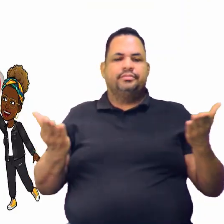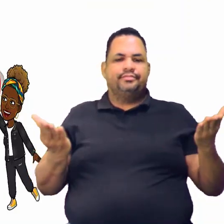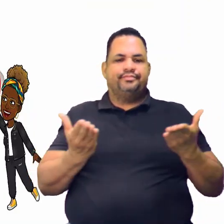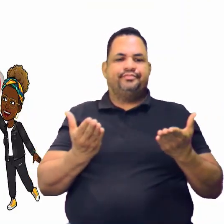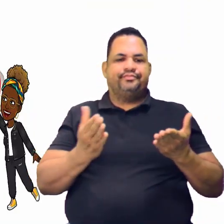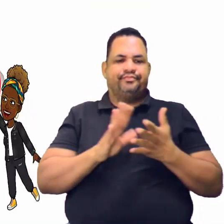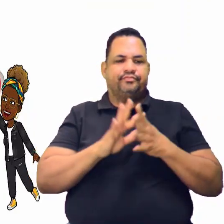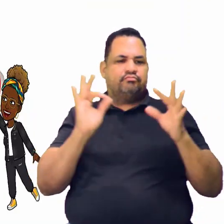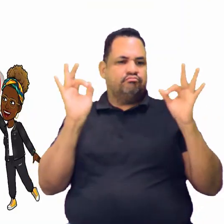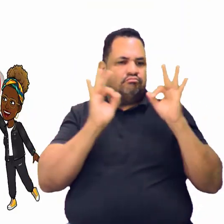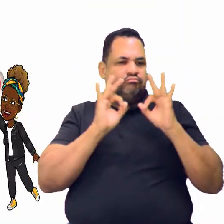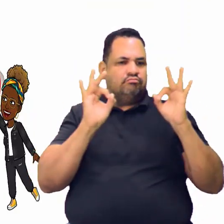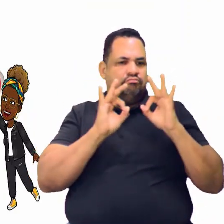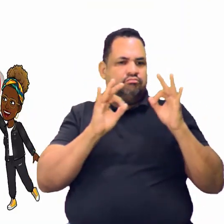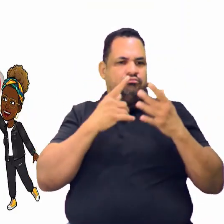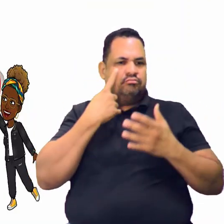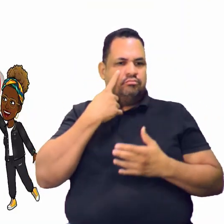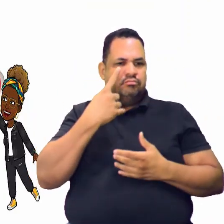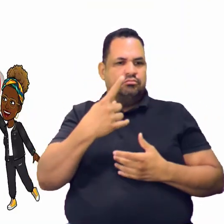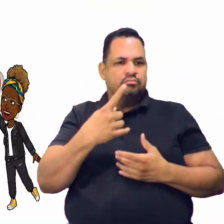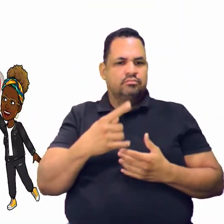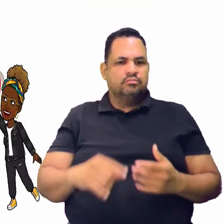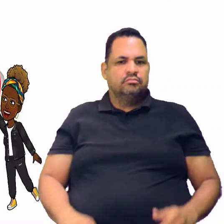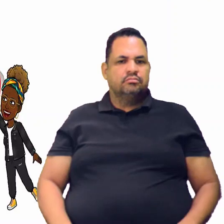Amadinha caprichou. Olha só,